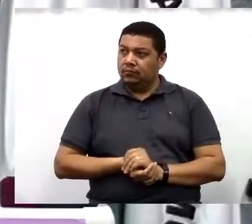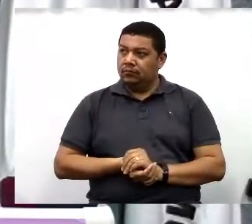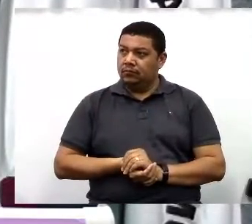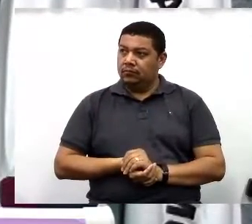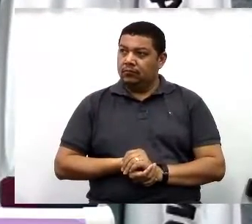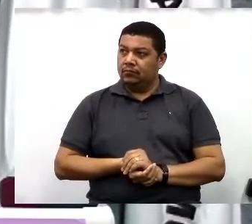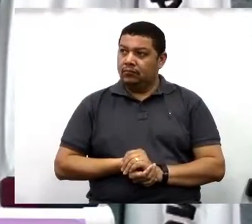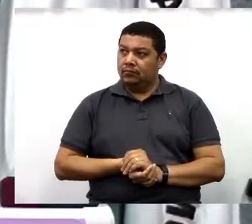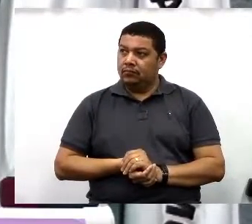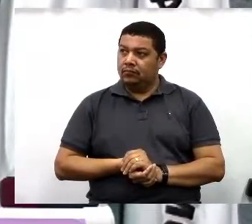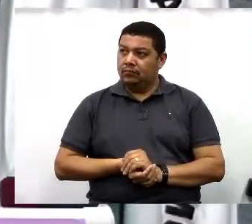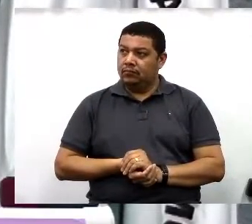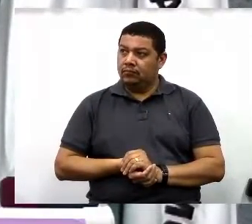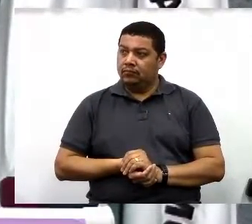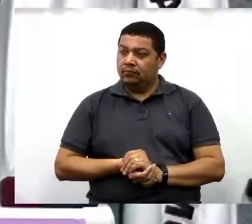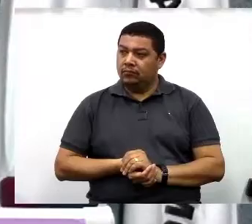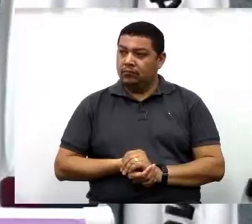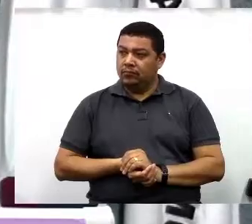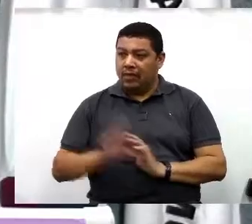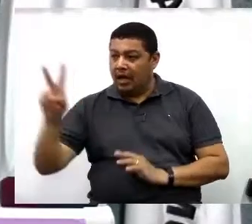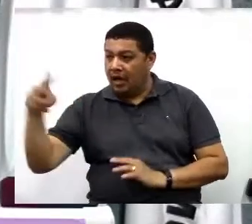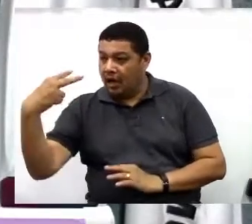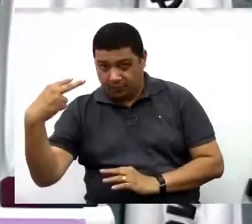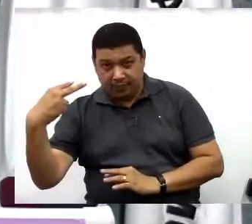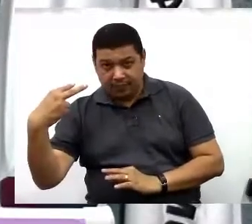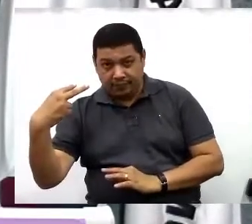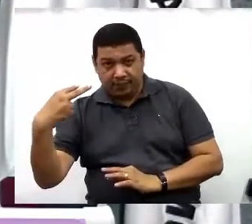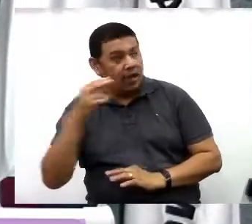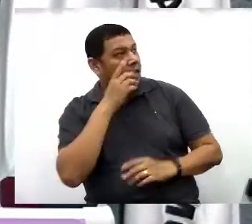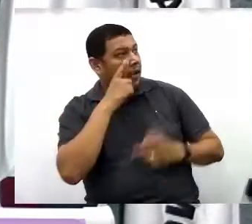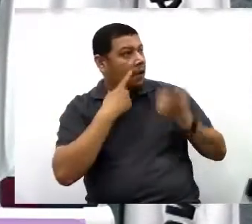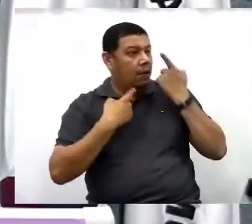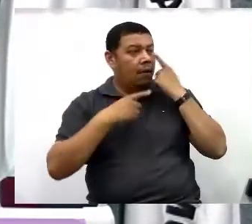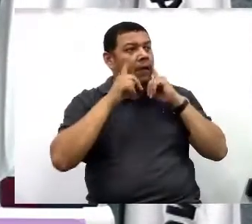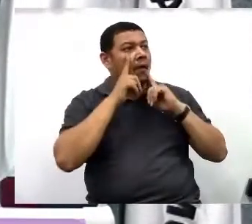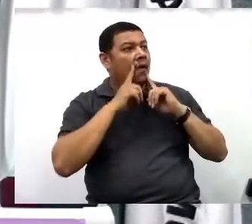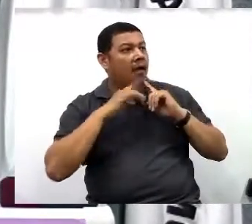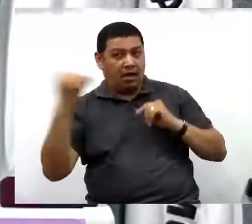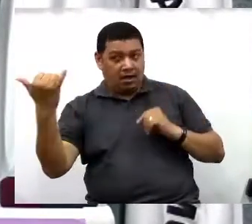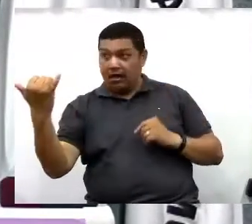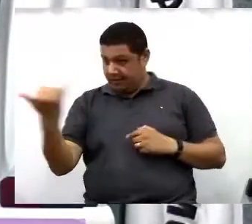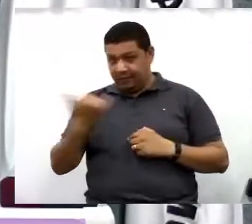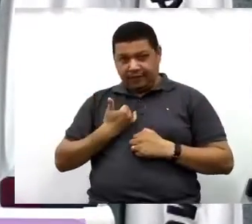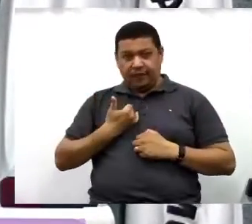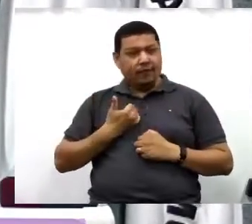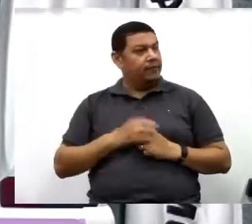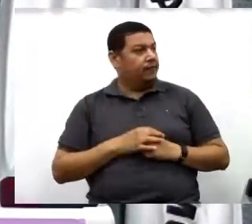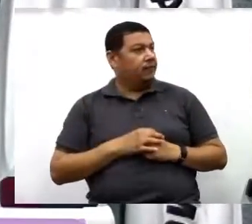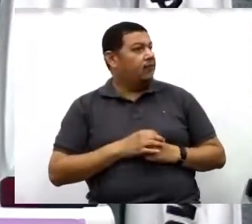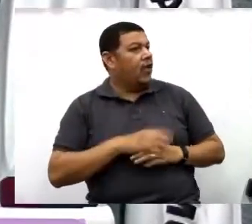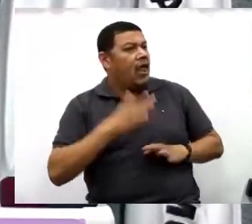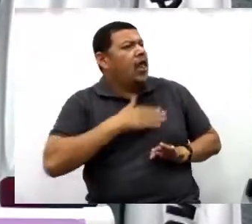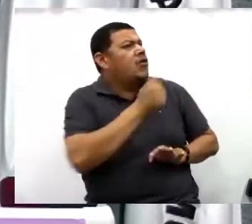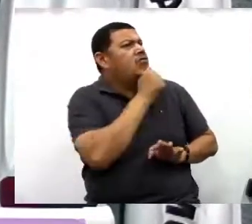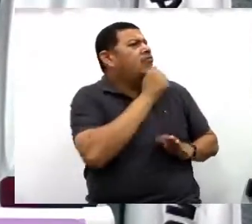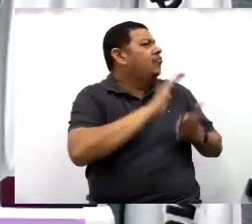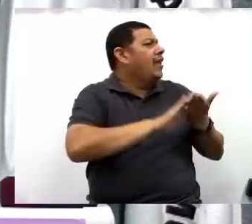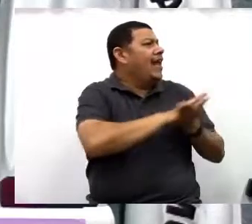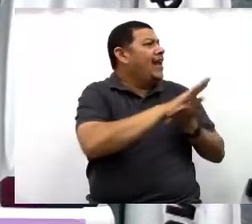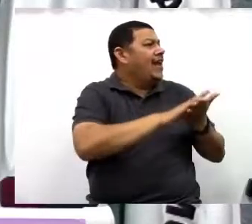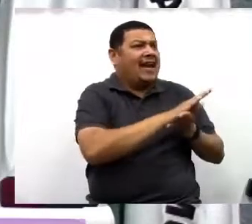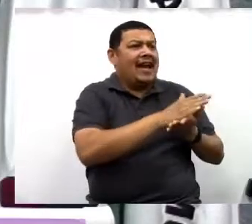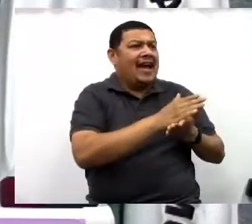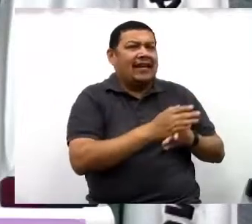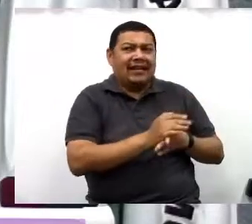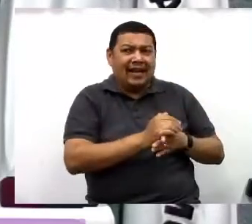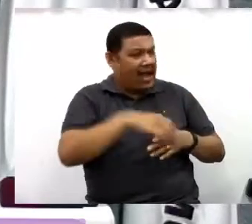e olhando para mim, a sua lágrima caindo sobre os seus olhos, e me falou: eu não tenho ninguém dentro da